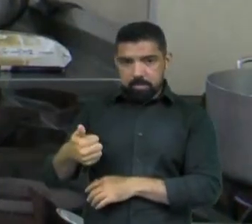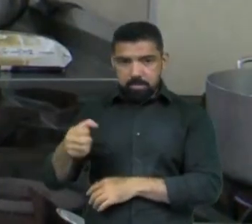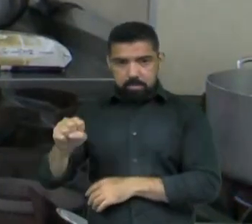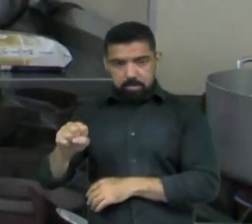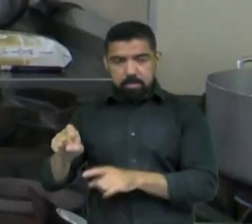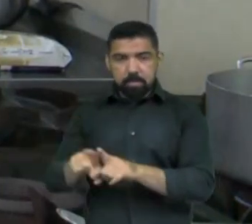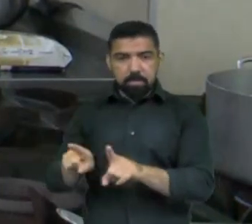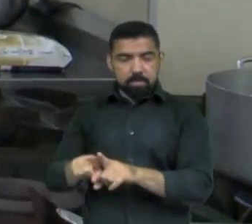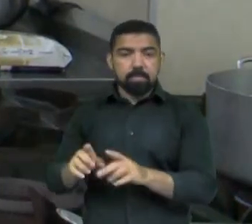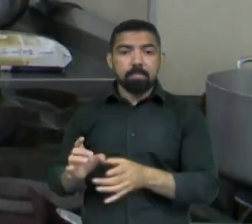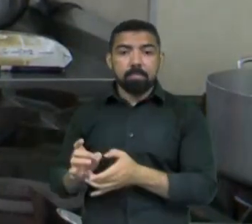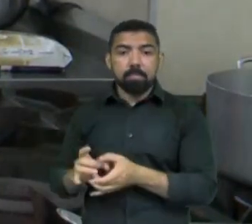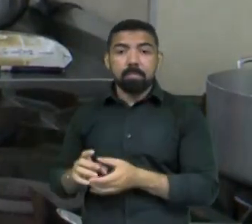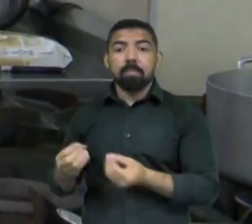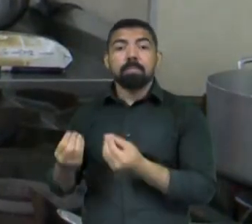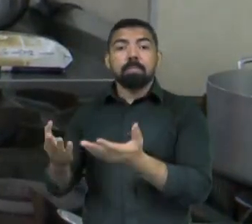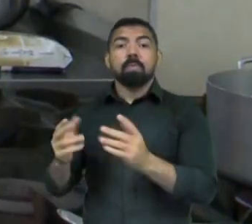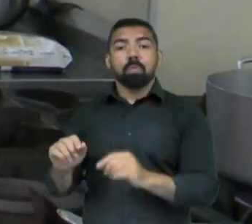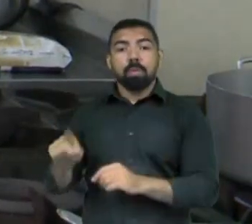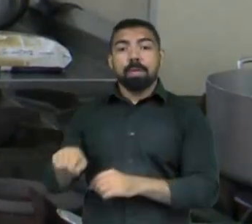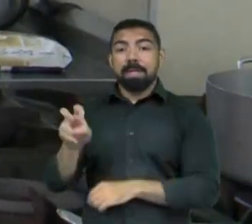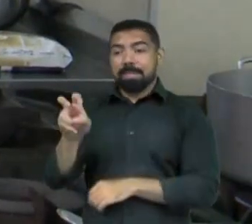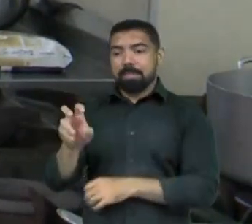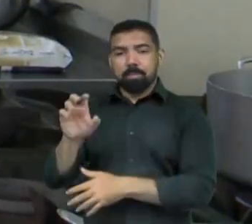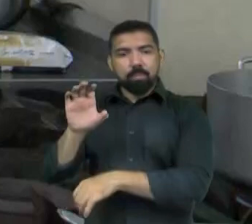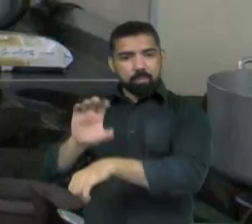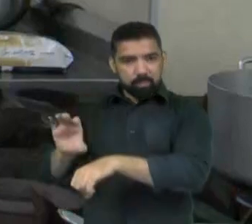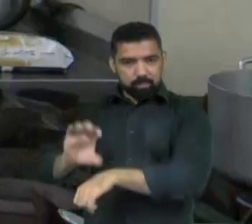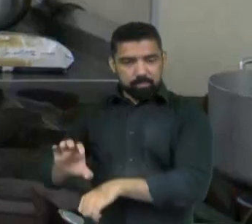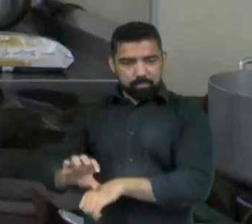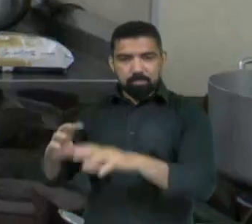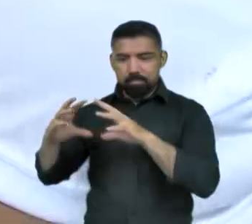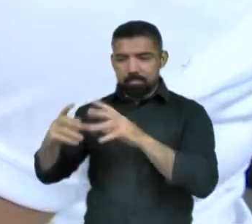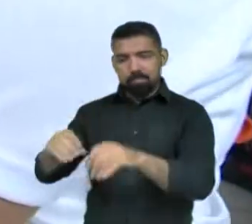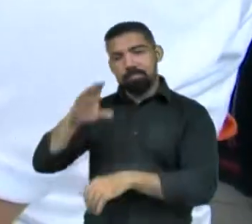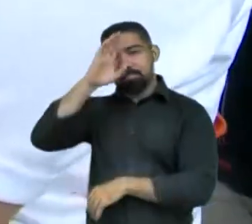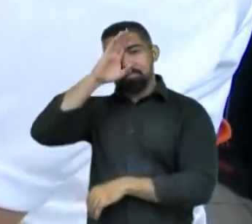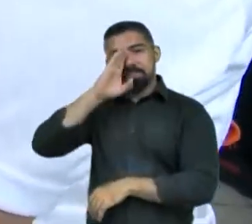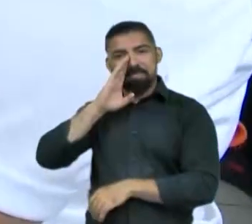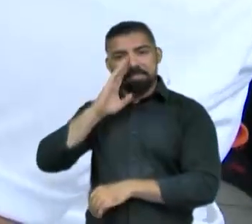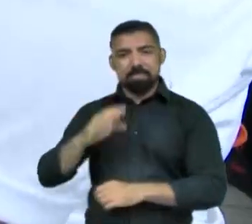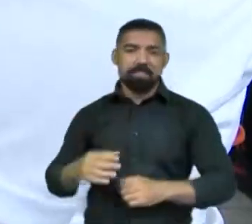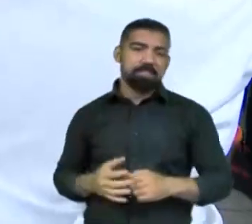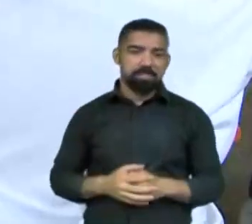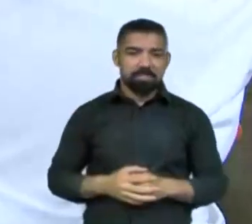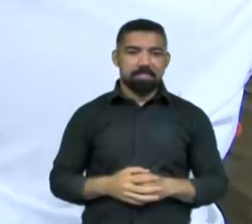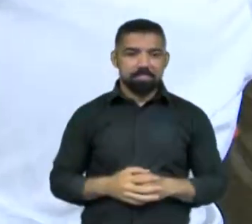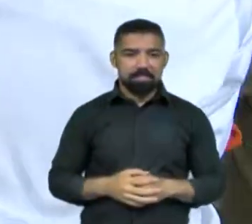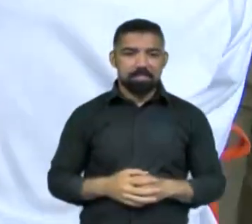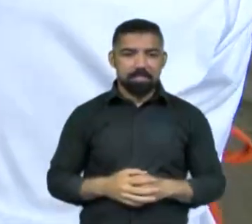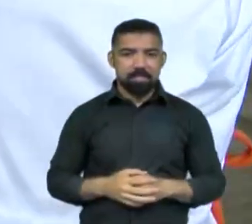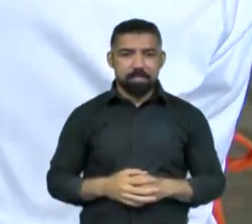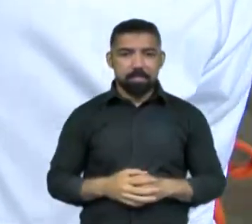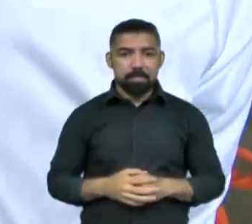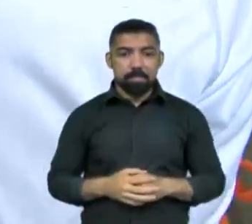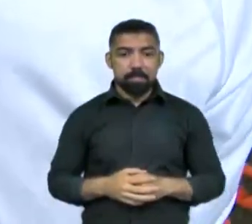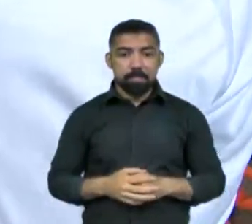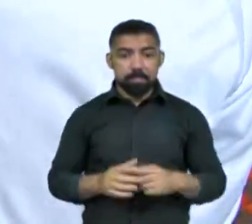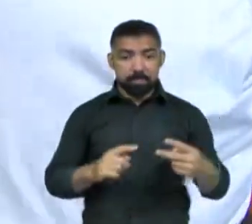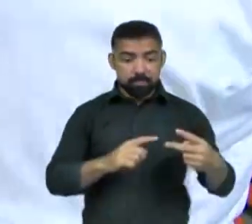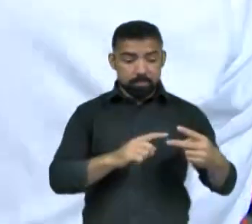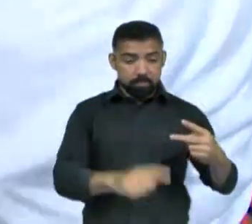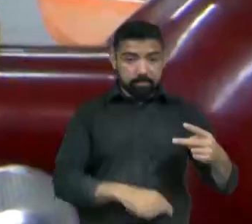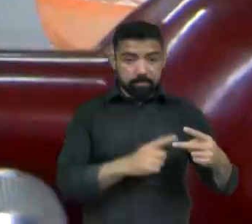para a oferta de mais 5 cursos, todos gratuitos. No ciclo 2, a programação conta com os cursos